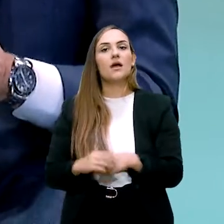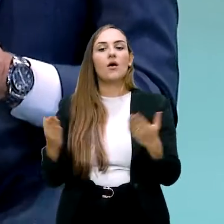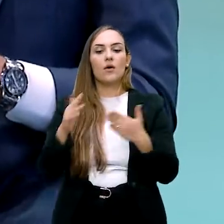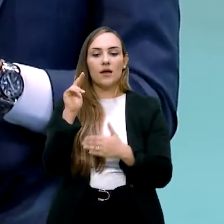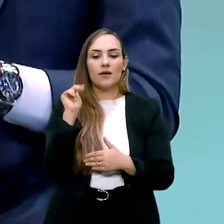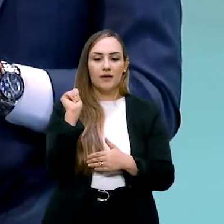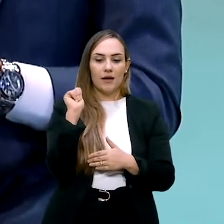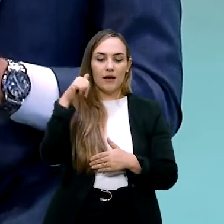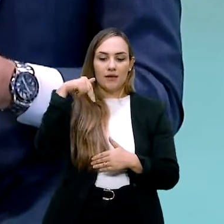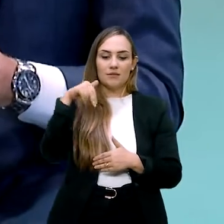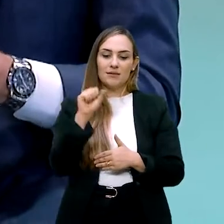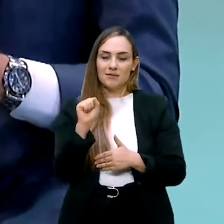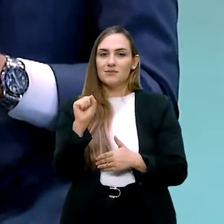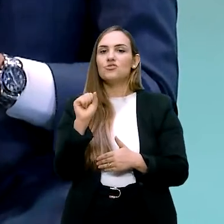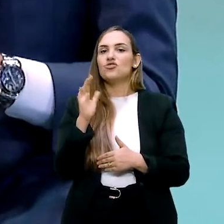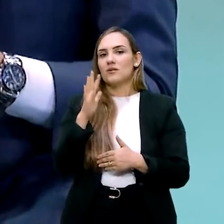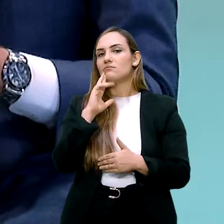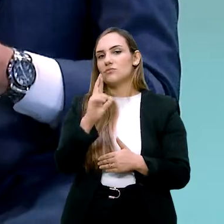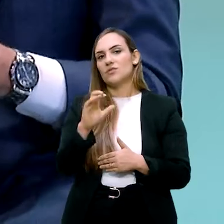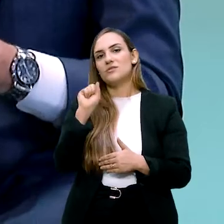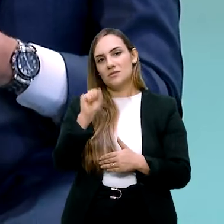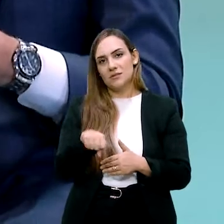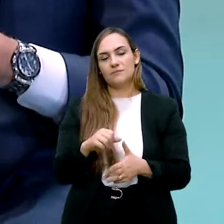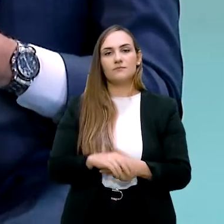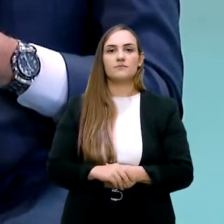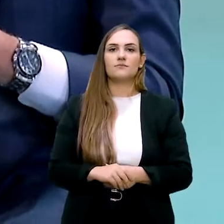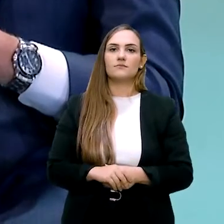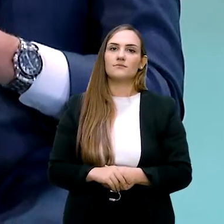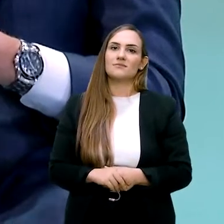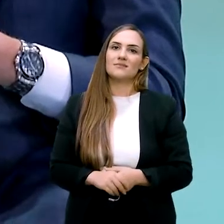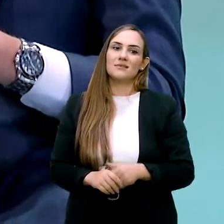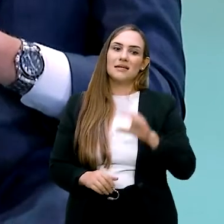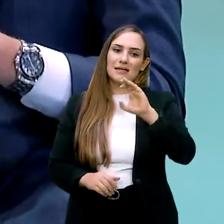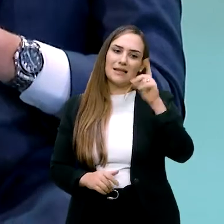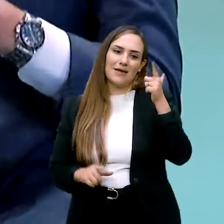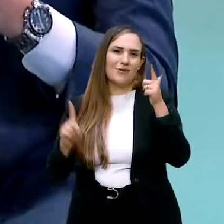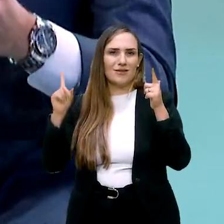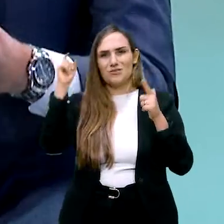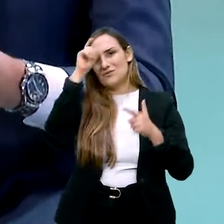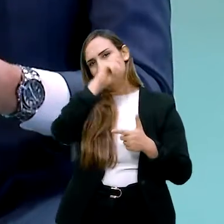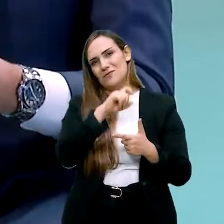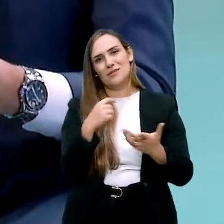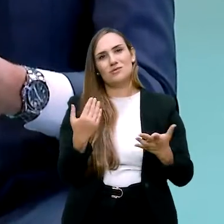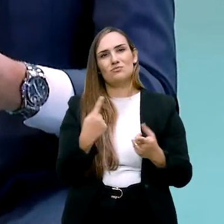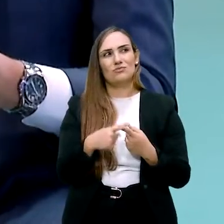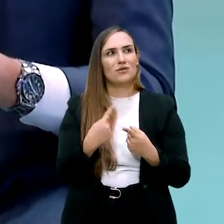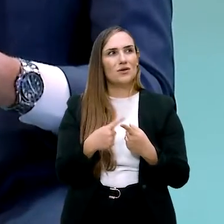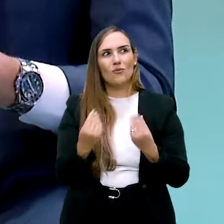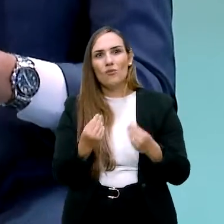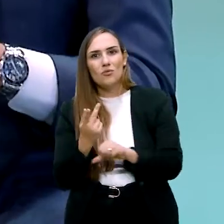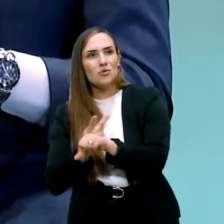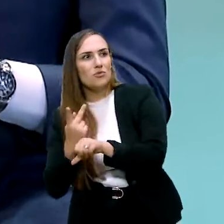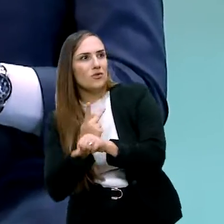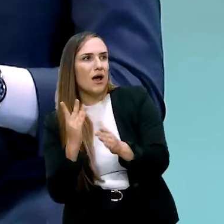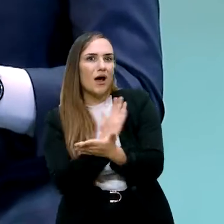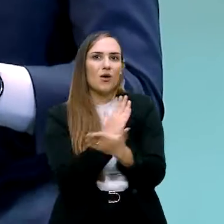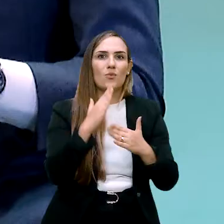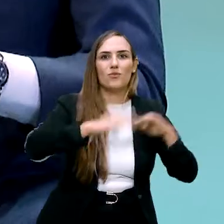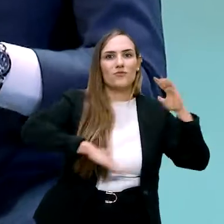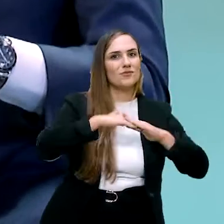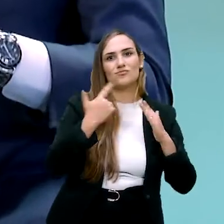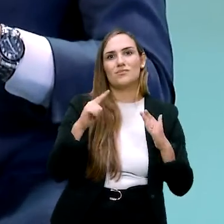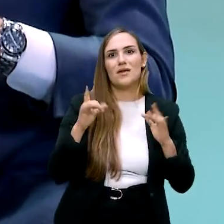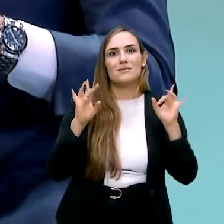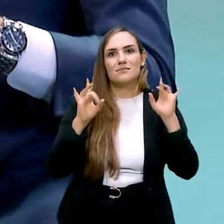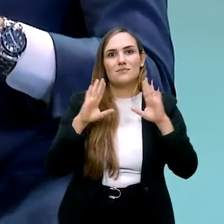ANS atendeu. Obviamente que existe, às vezes, uma dificuldade de contratação de alguns profissionais.